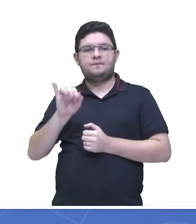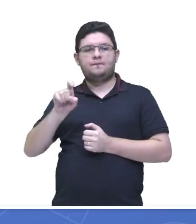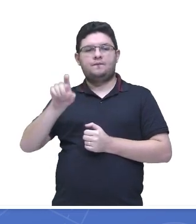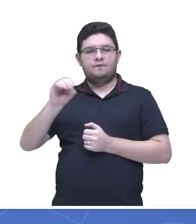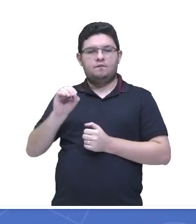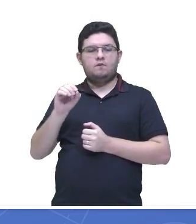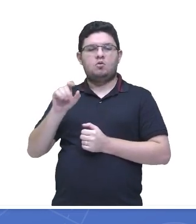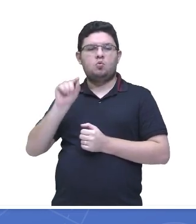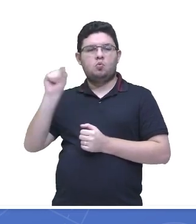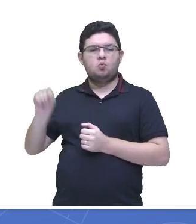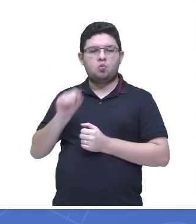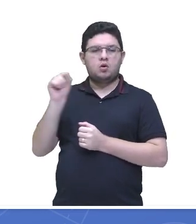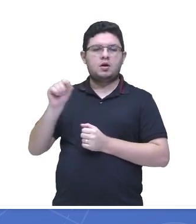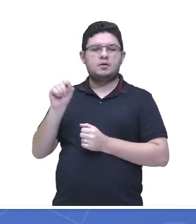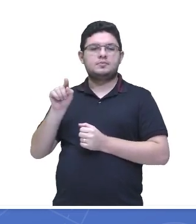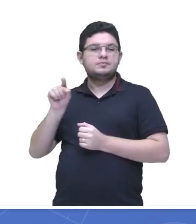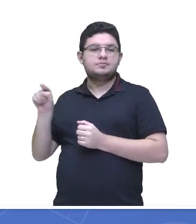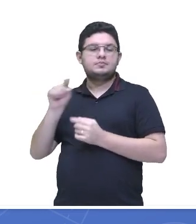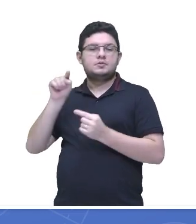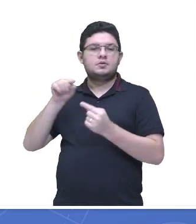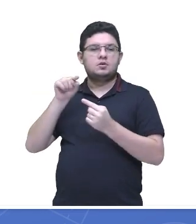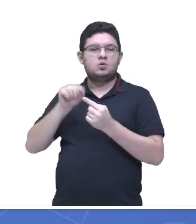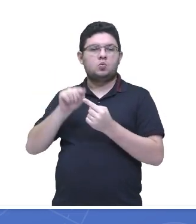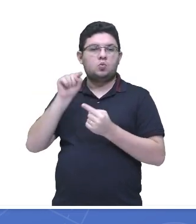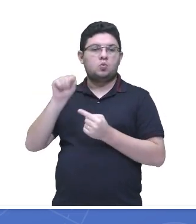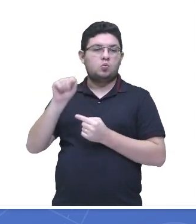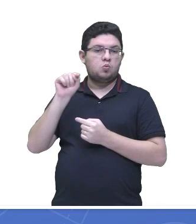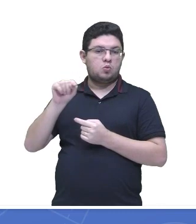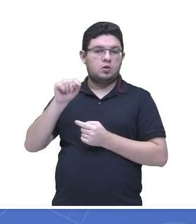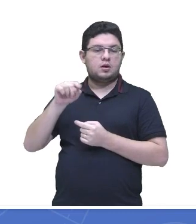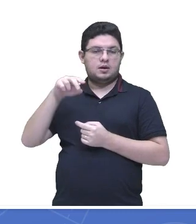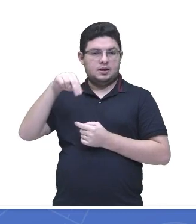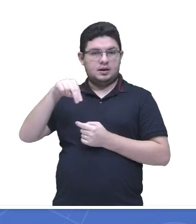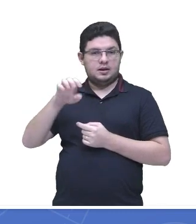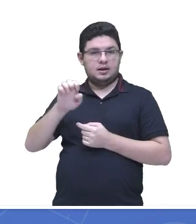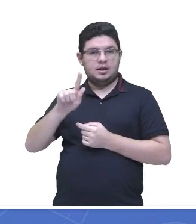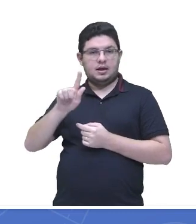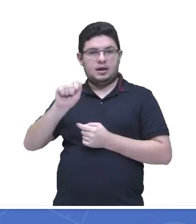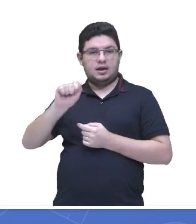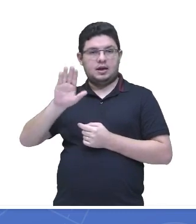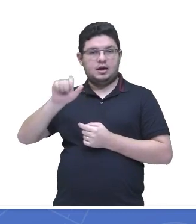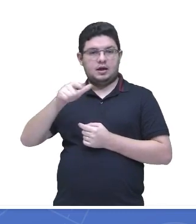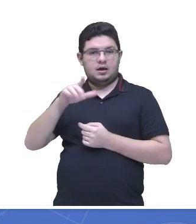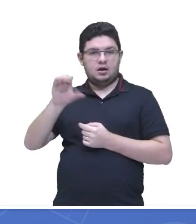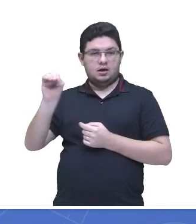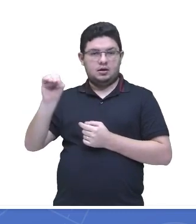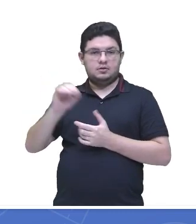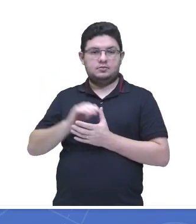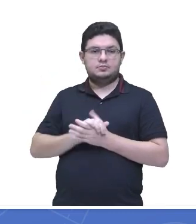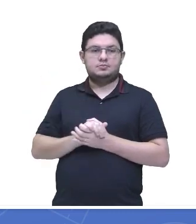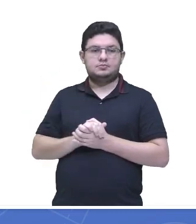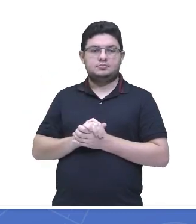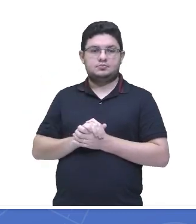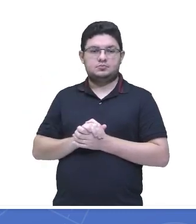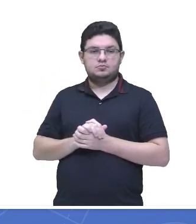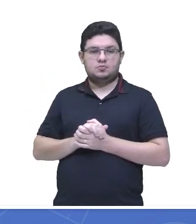tenho somente esses, certo? Eu tenho outros. E o que eu trouxe para vocês agora é aquele